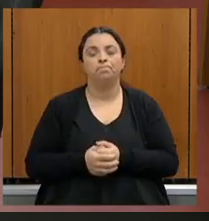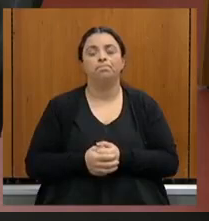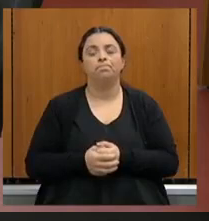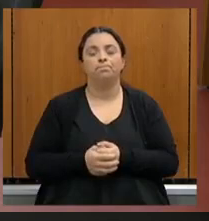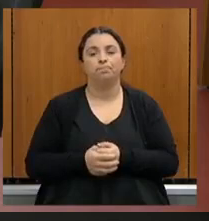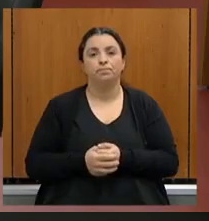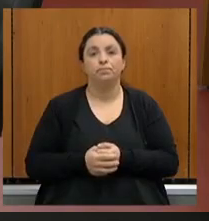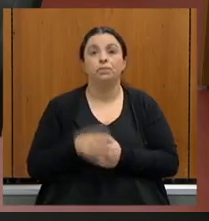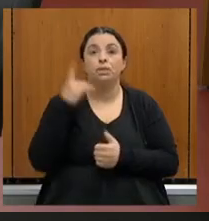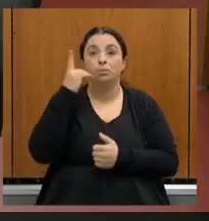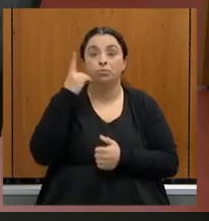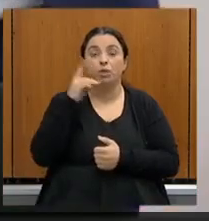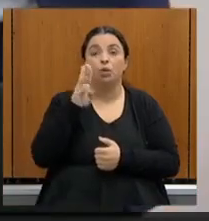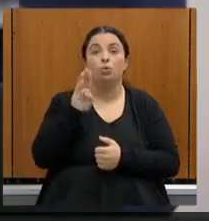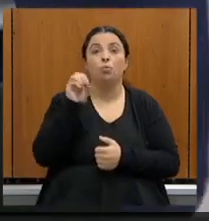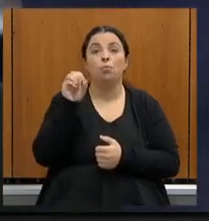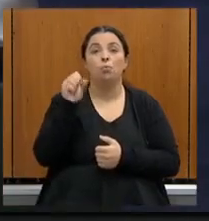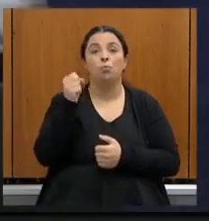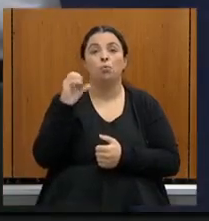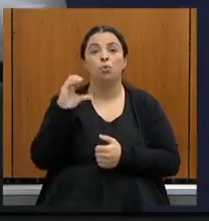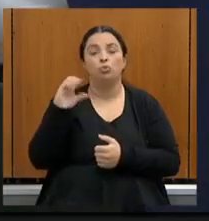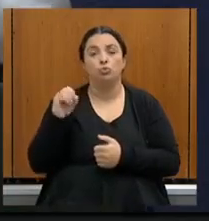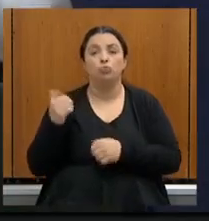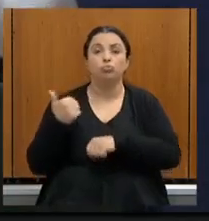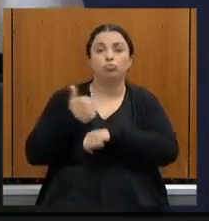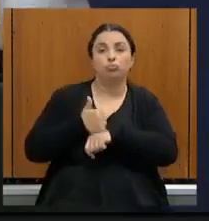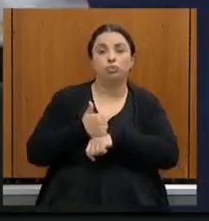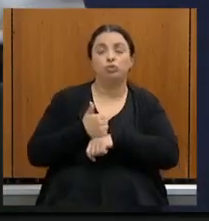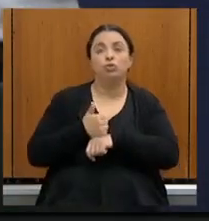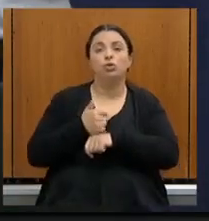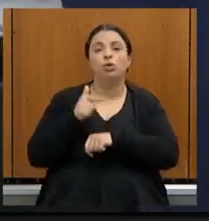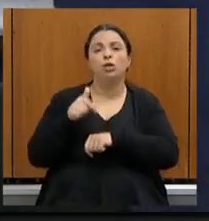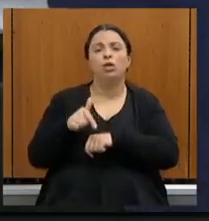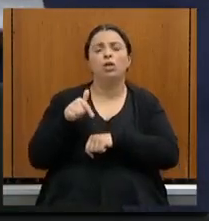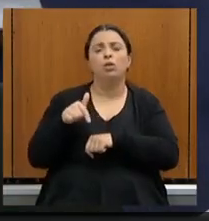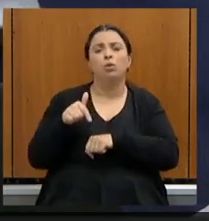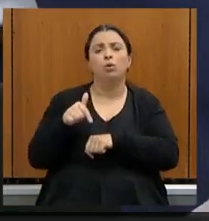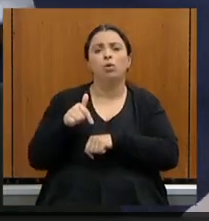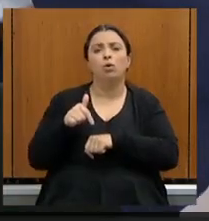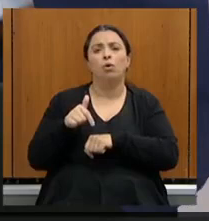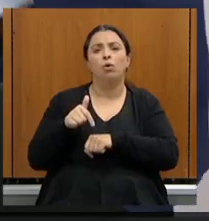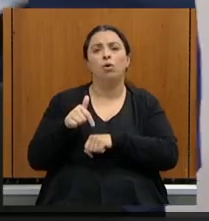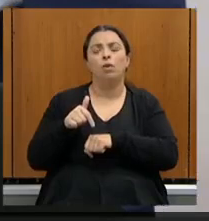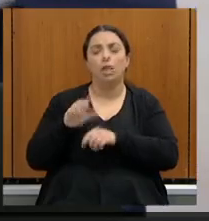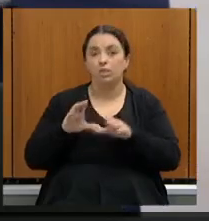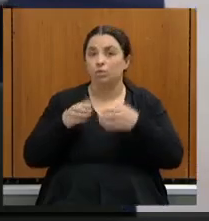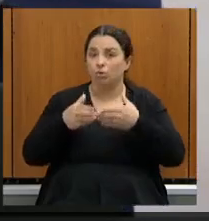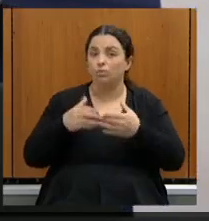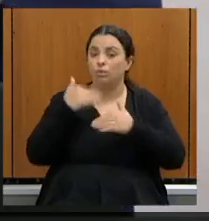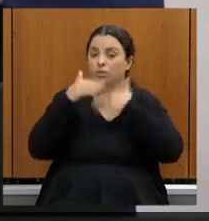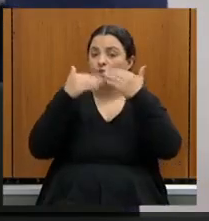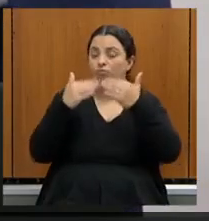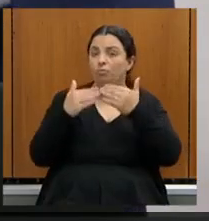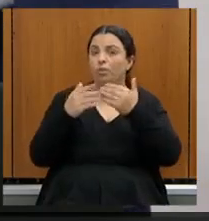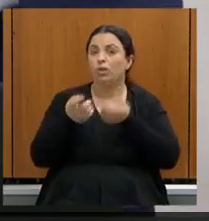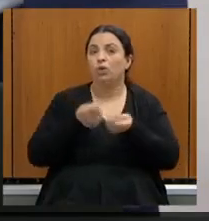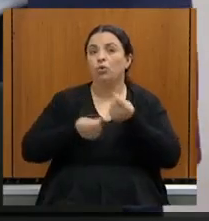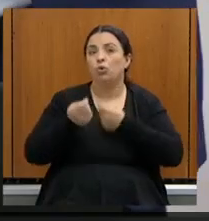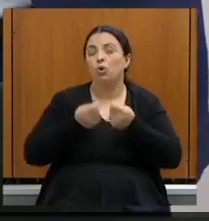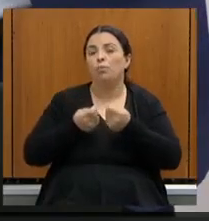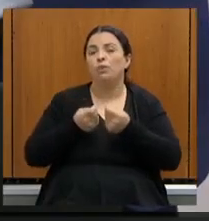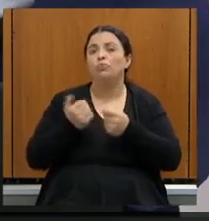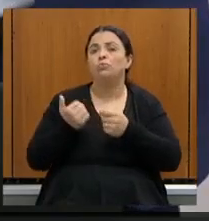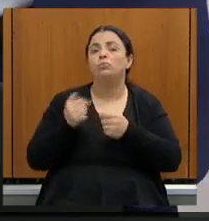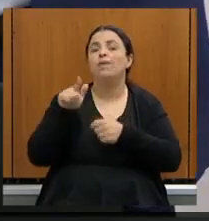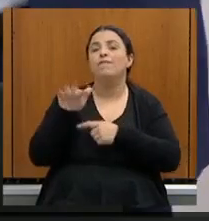deputado Bosco substituindo aqui nesta Comissão de Desenvolvimento Econômico o nosso amigo deputado Fábio